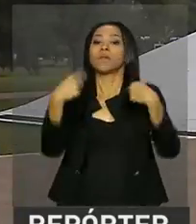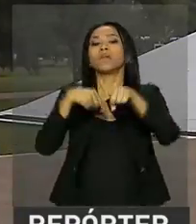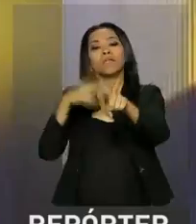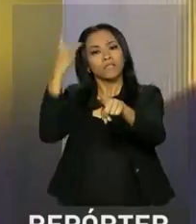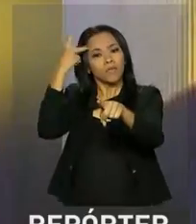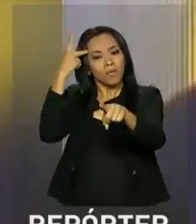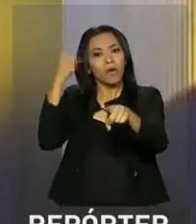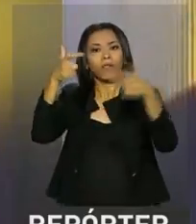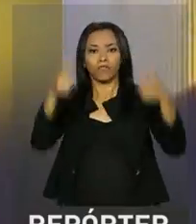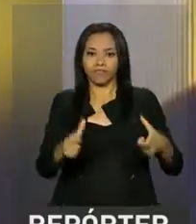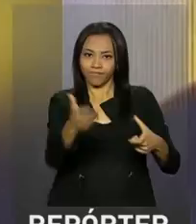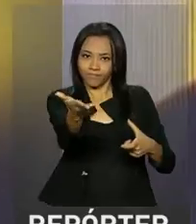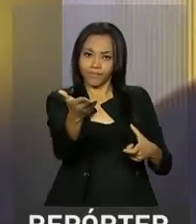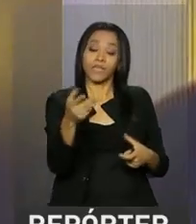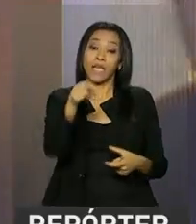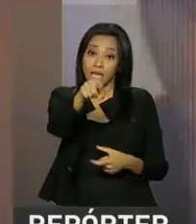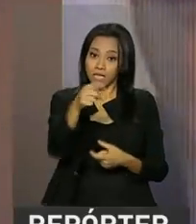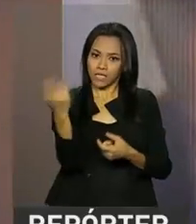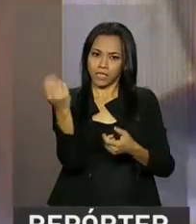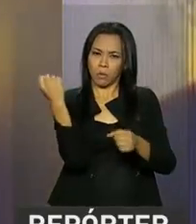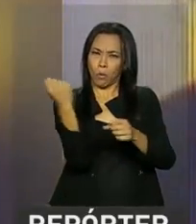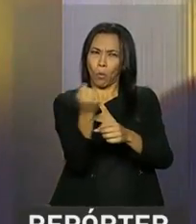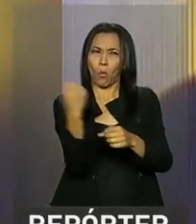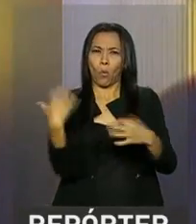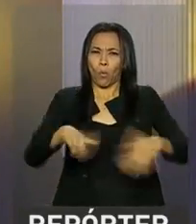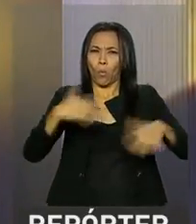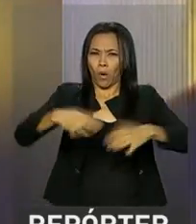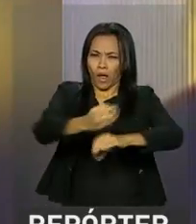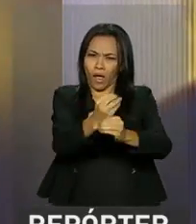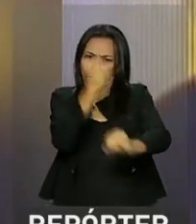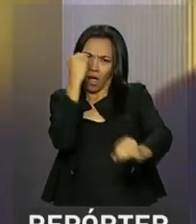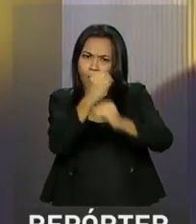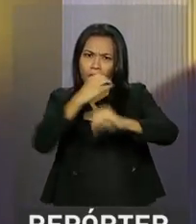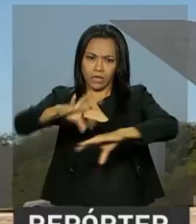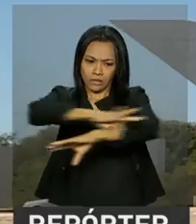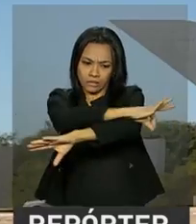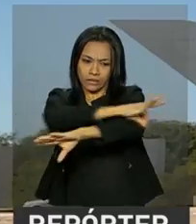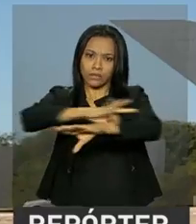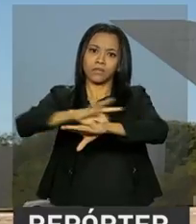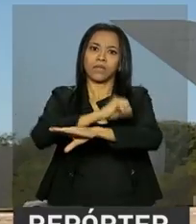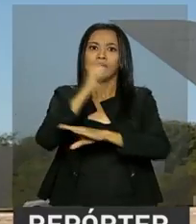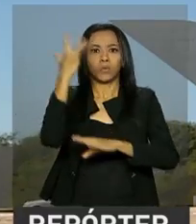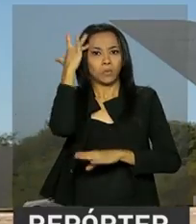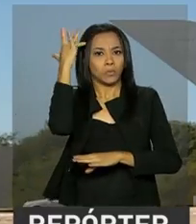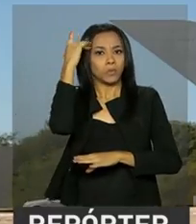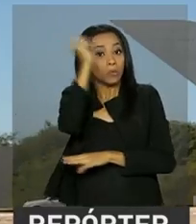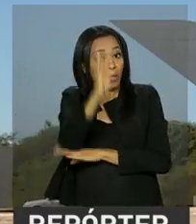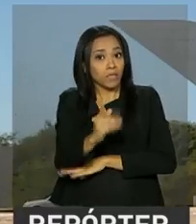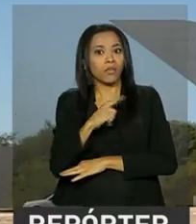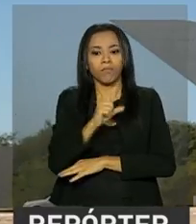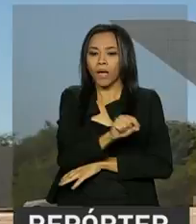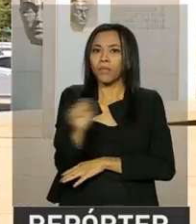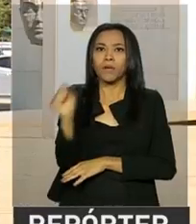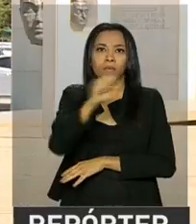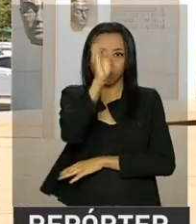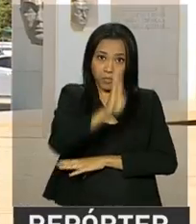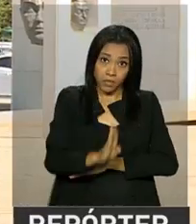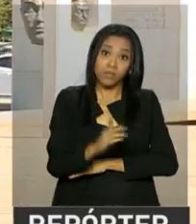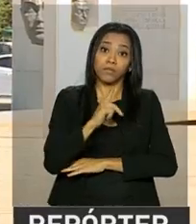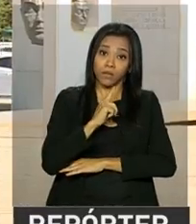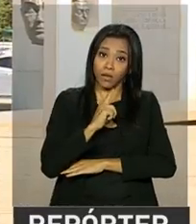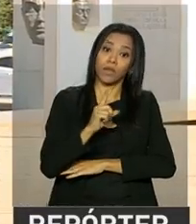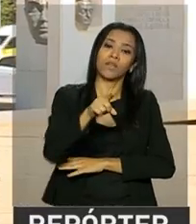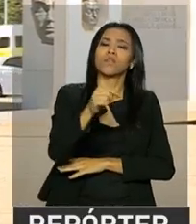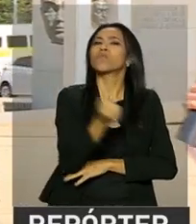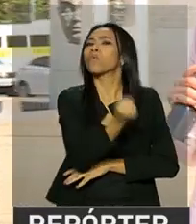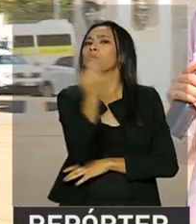paulo o trabalho de oscar niemayer um dos maiores arquitetos brasileiros está em diversos locais do brasil são pelo menos